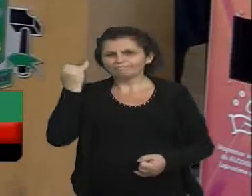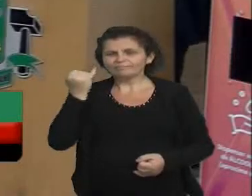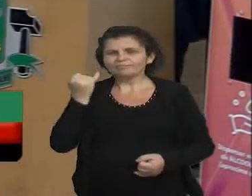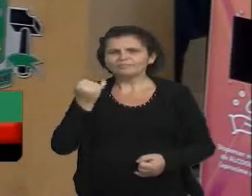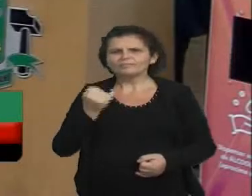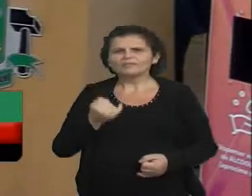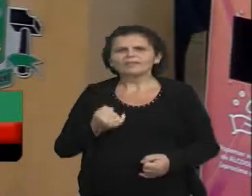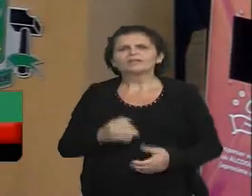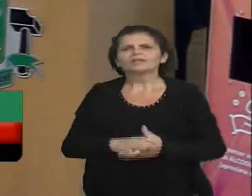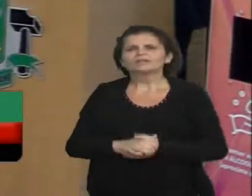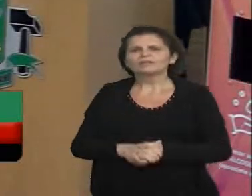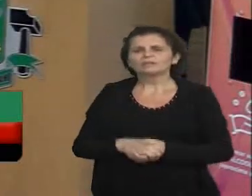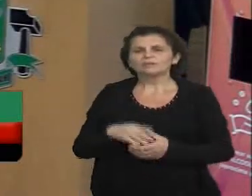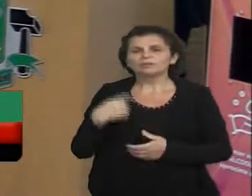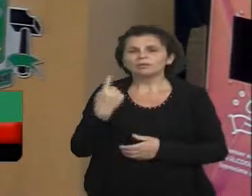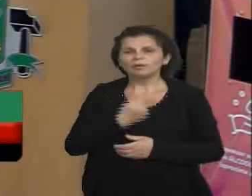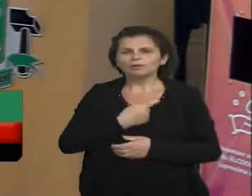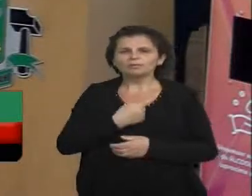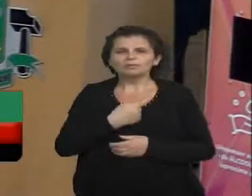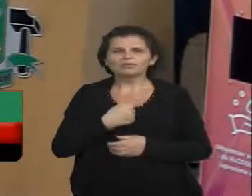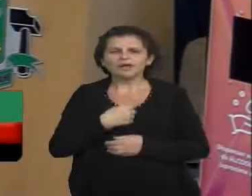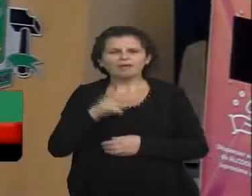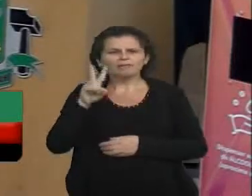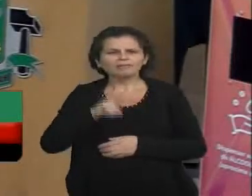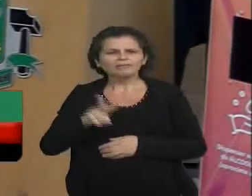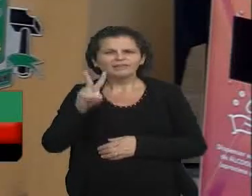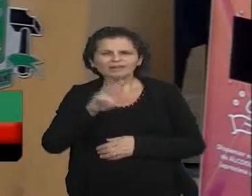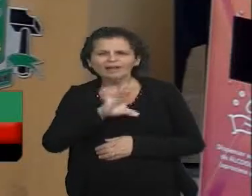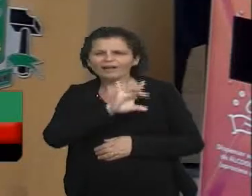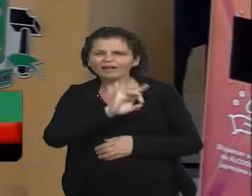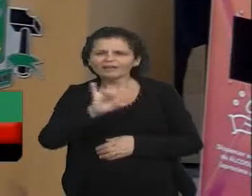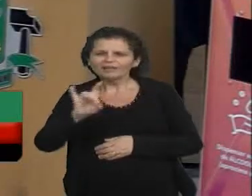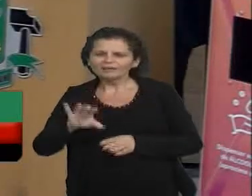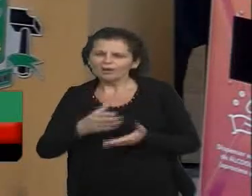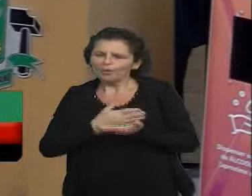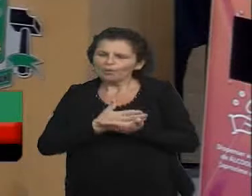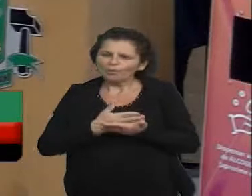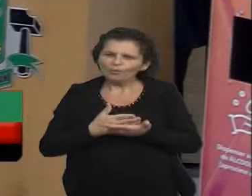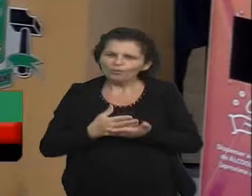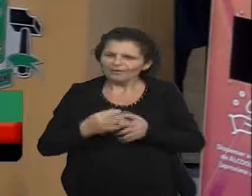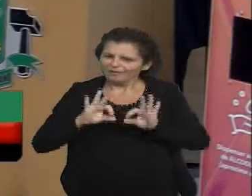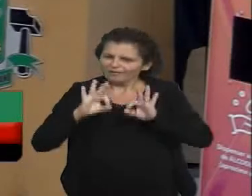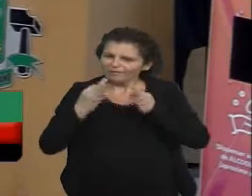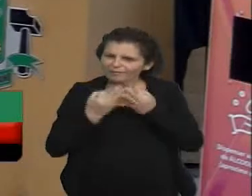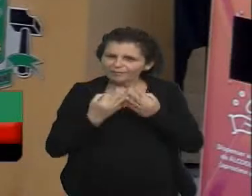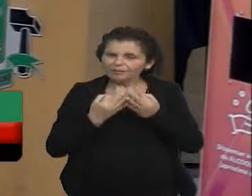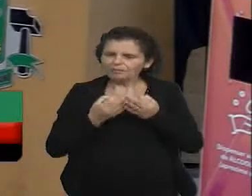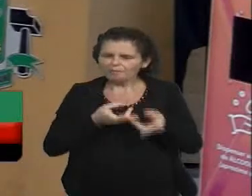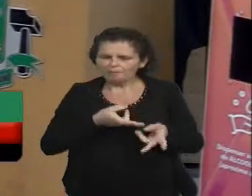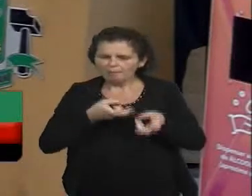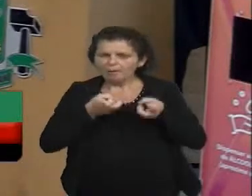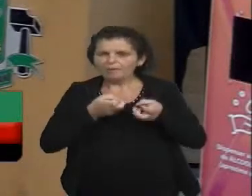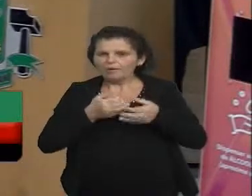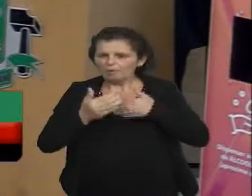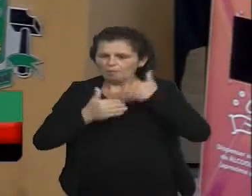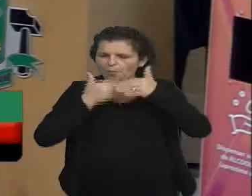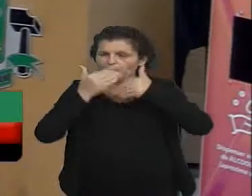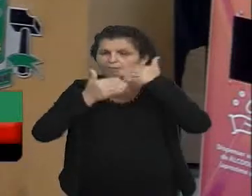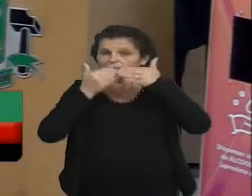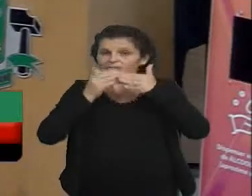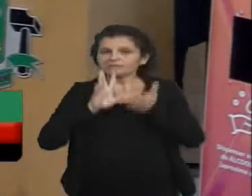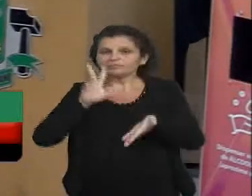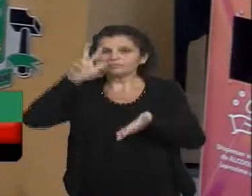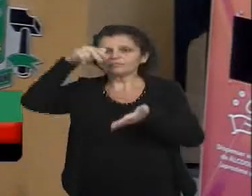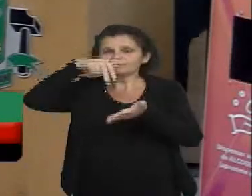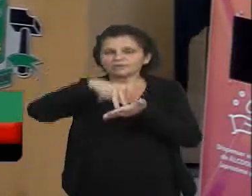o quanto nós devemos valorizar as nossas origens, reconhecer que aonde chegamos, e se